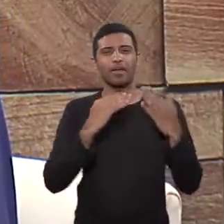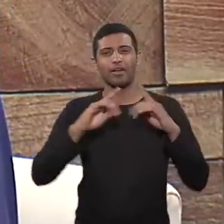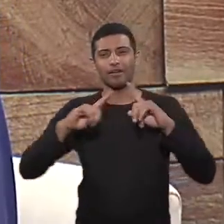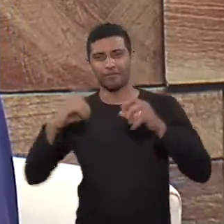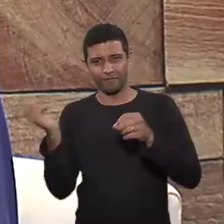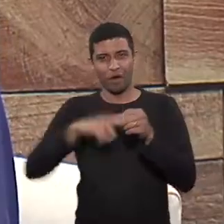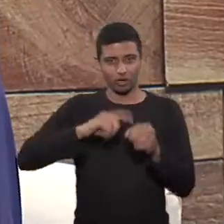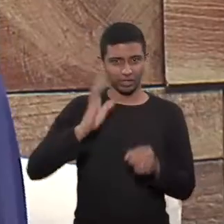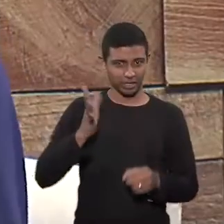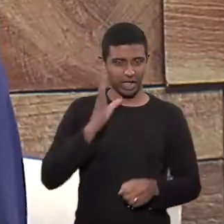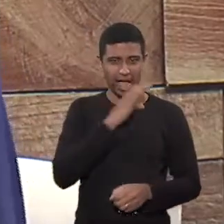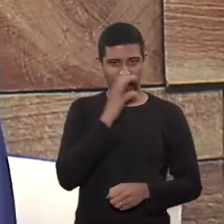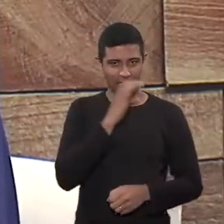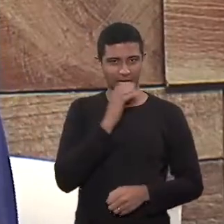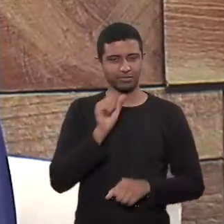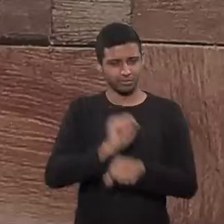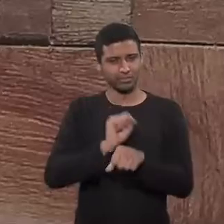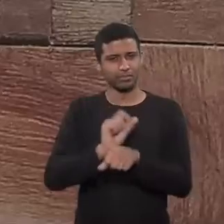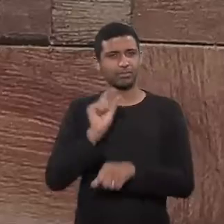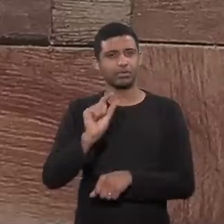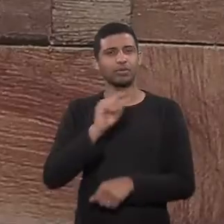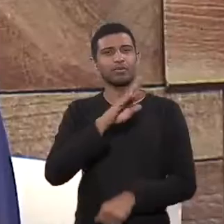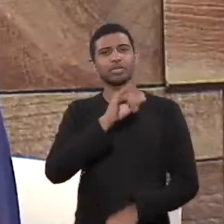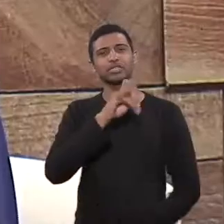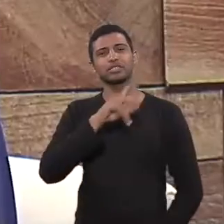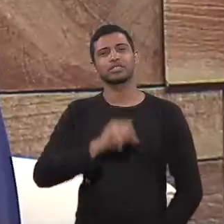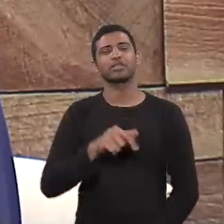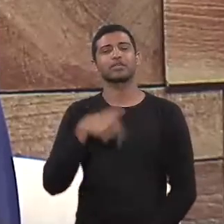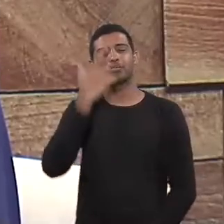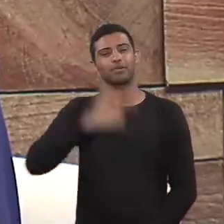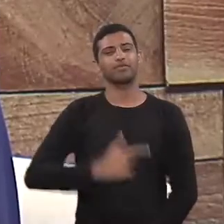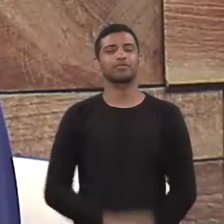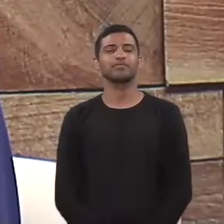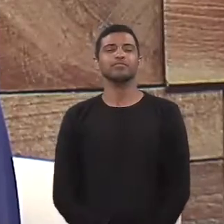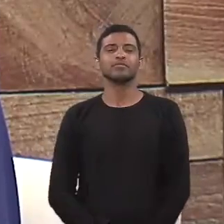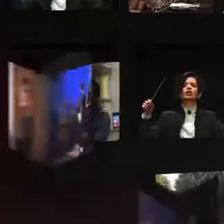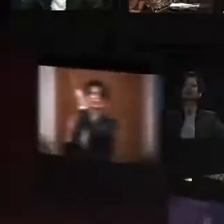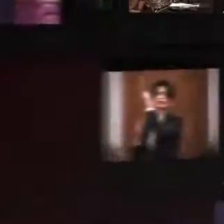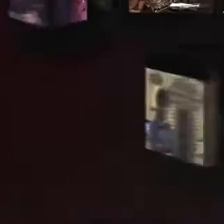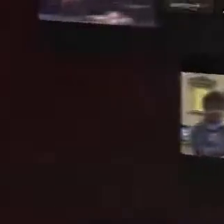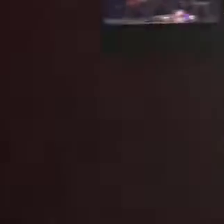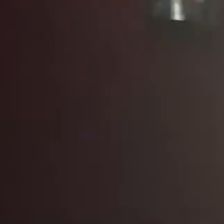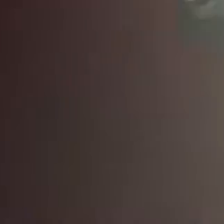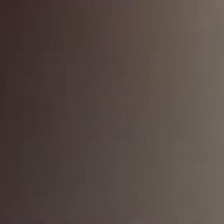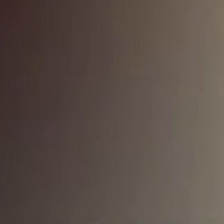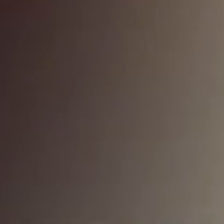e eu volto já já com mais Priscila Bonfim aqui no Perfil para você. É já já.